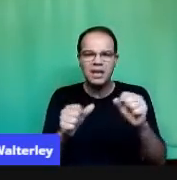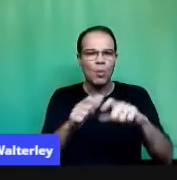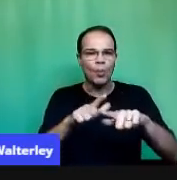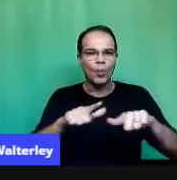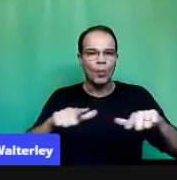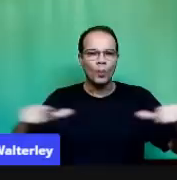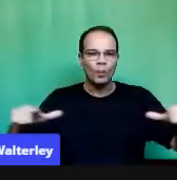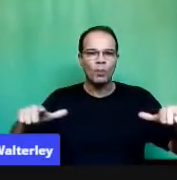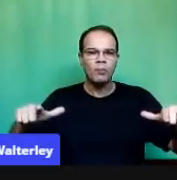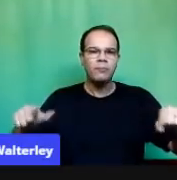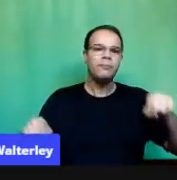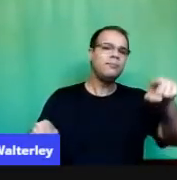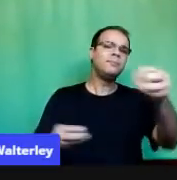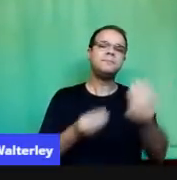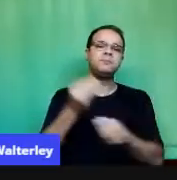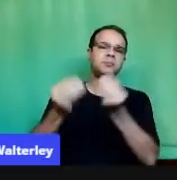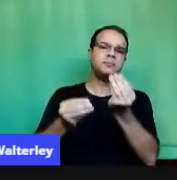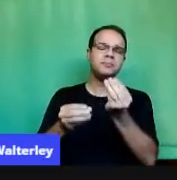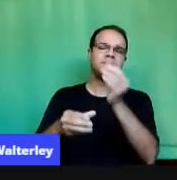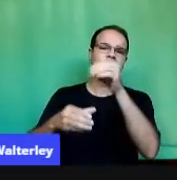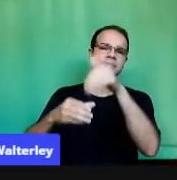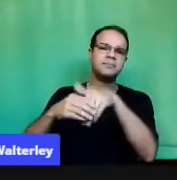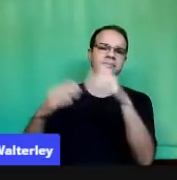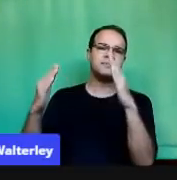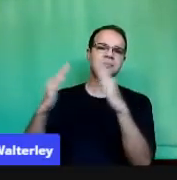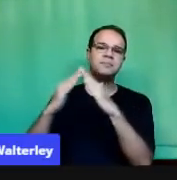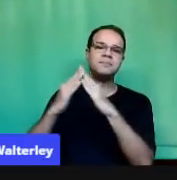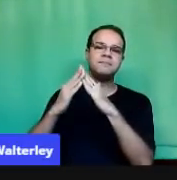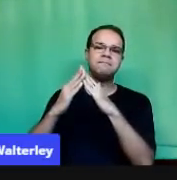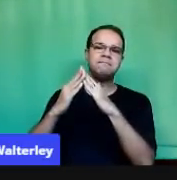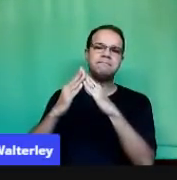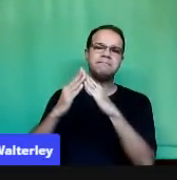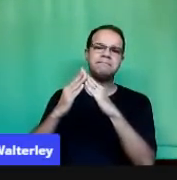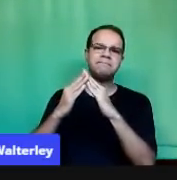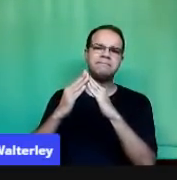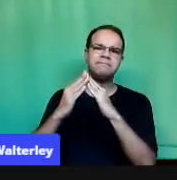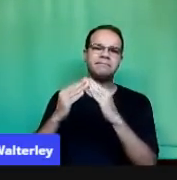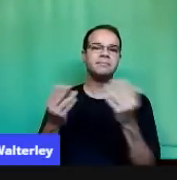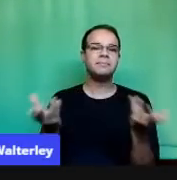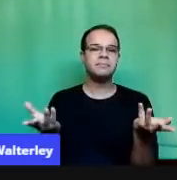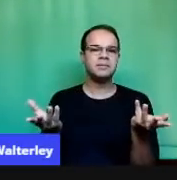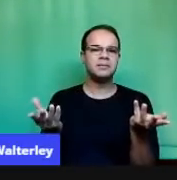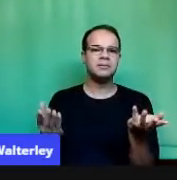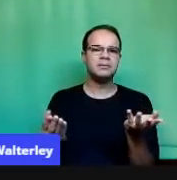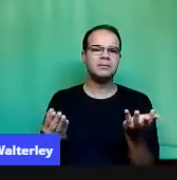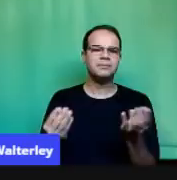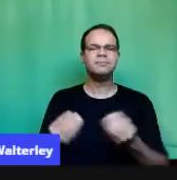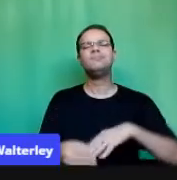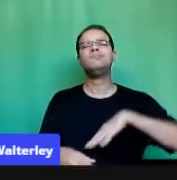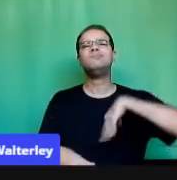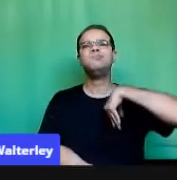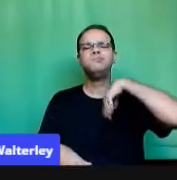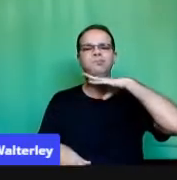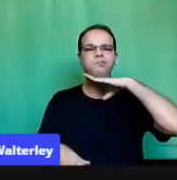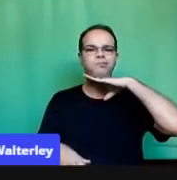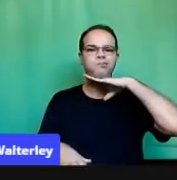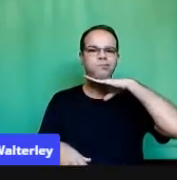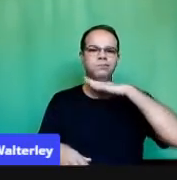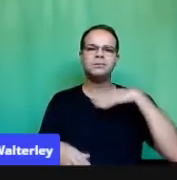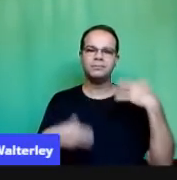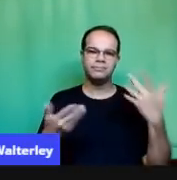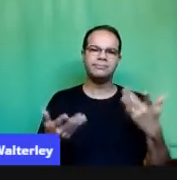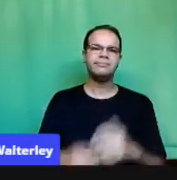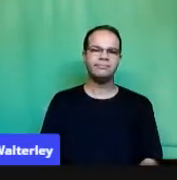nesse momento pandêmico. Mas nós sabemos que ela ainda não é valorizada dentro da